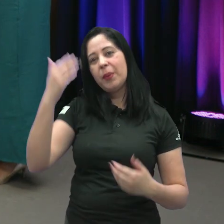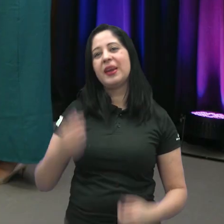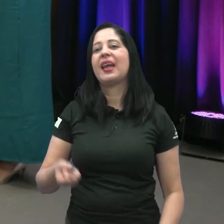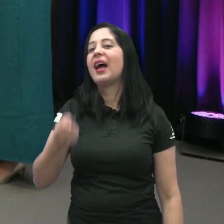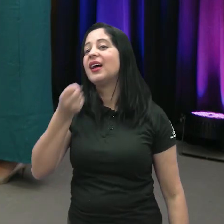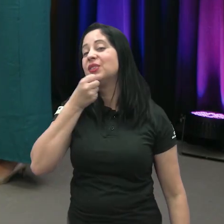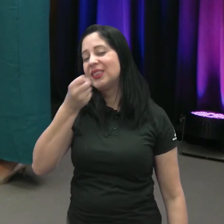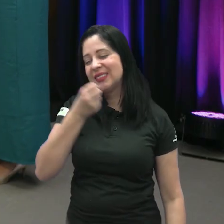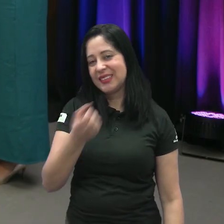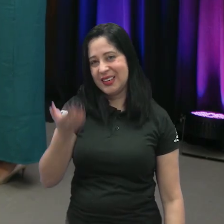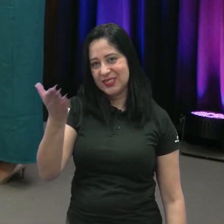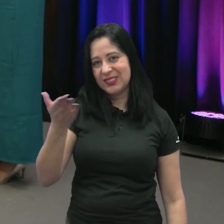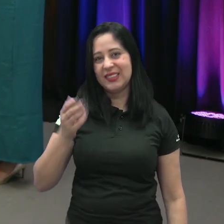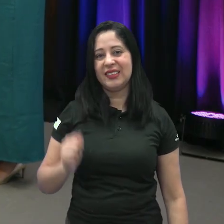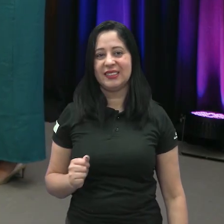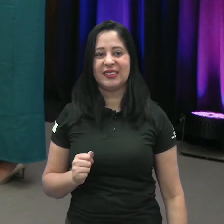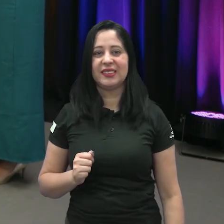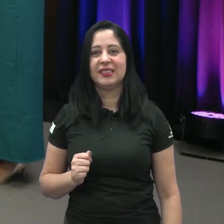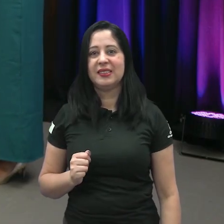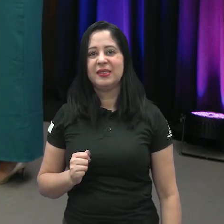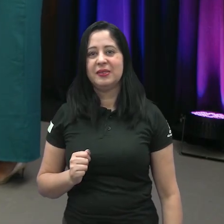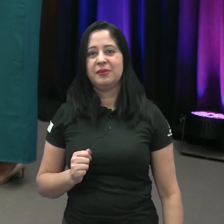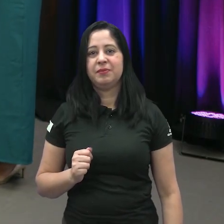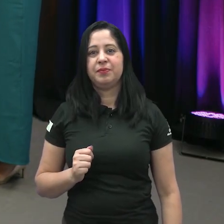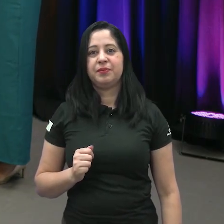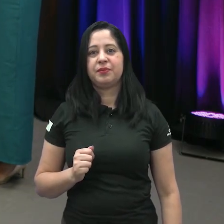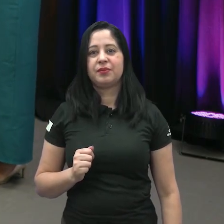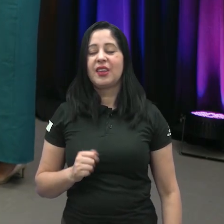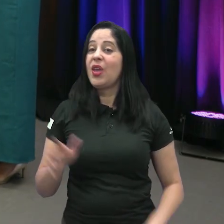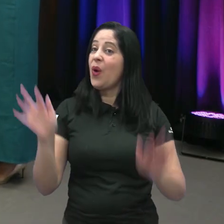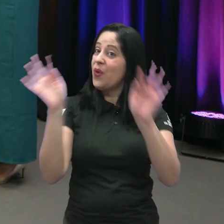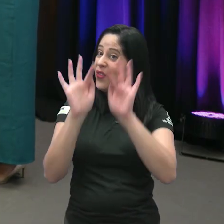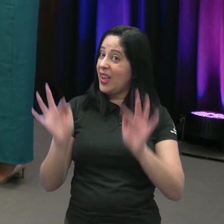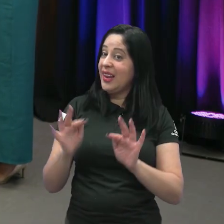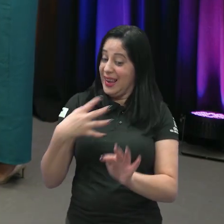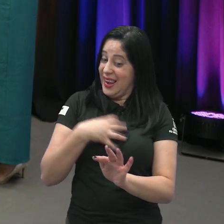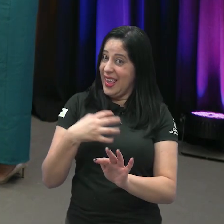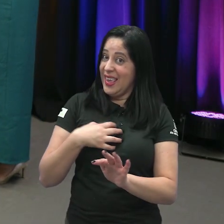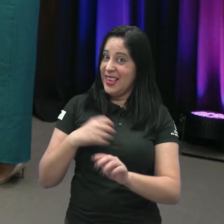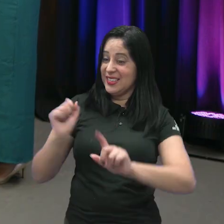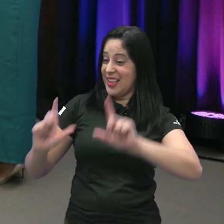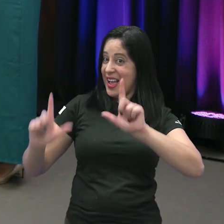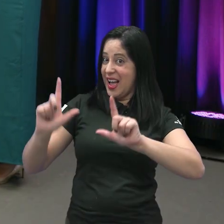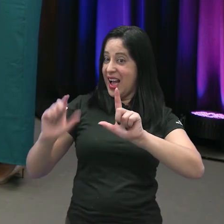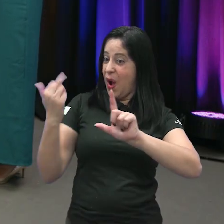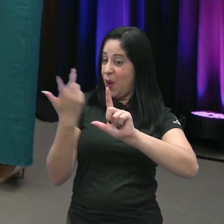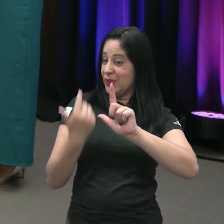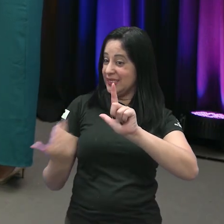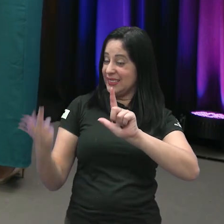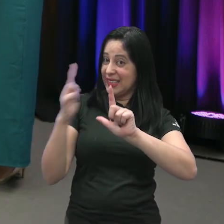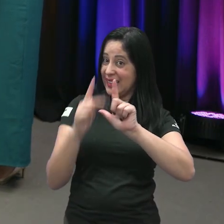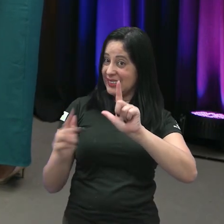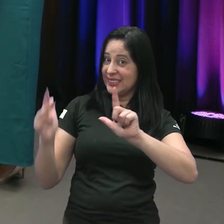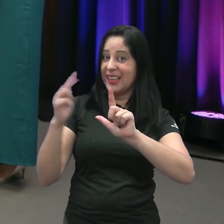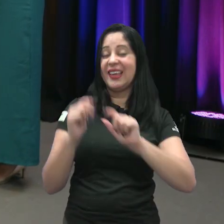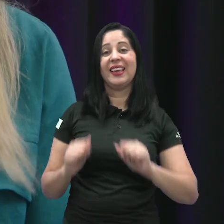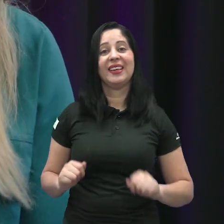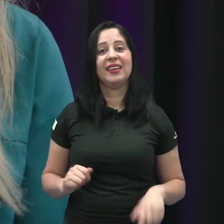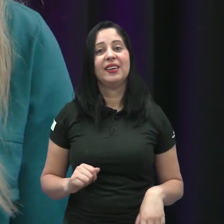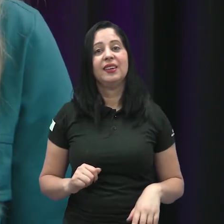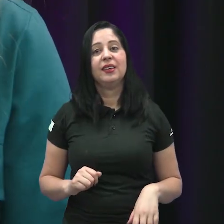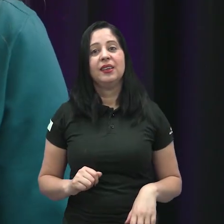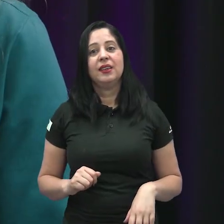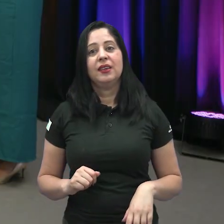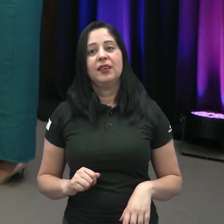felizes em receber você aqui no estúdio da TV Câmara. Estou muito feliz também com a minha caricatura que eu vou colocar lá. Foi um